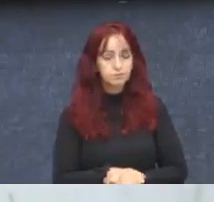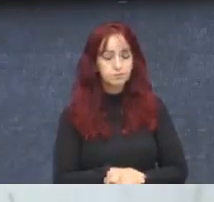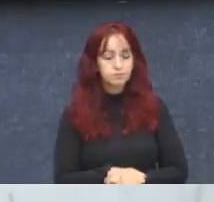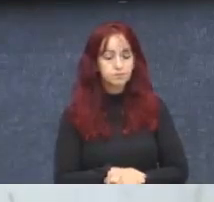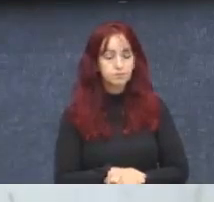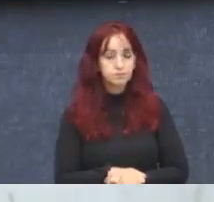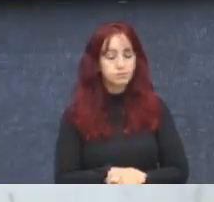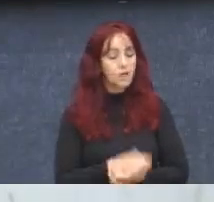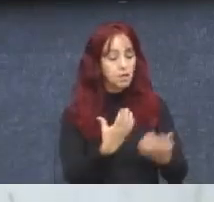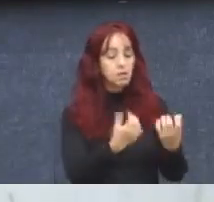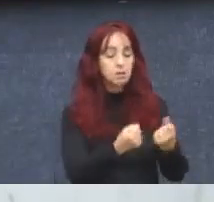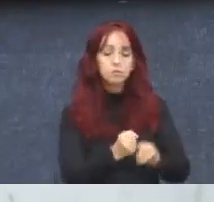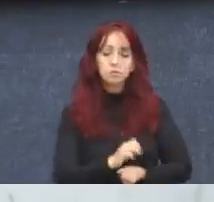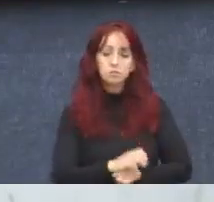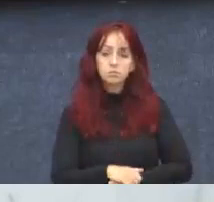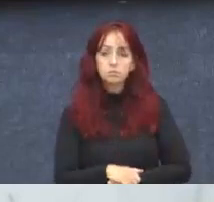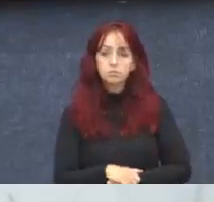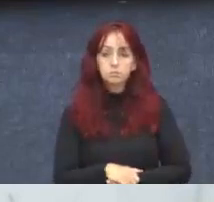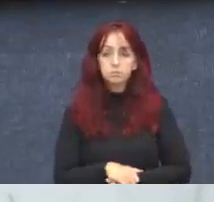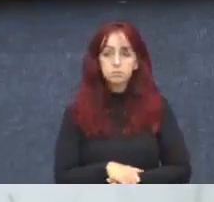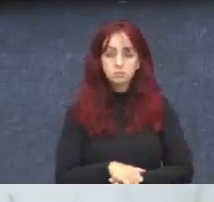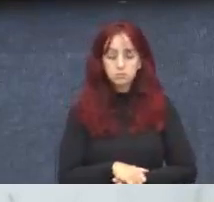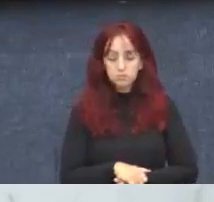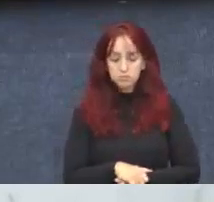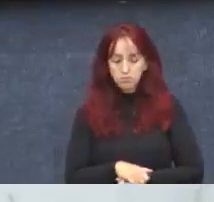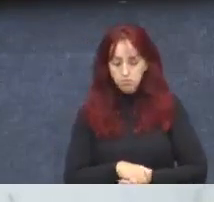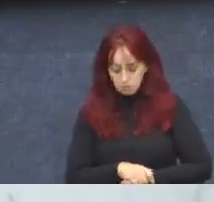Deferido. Senhora secretária.